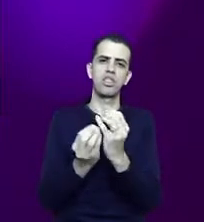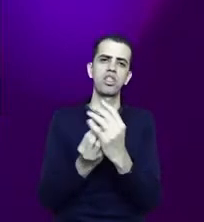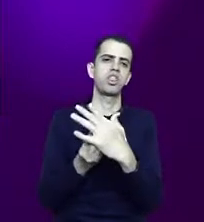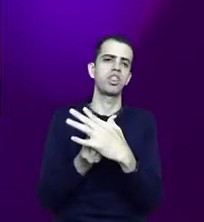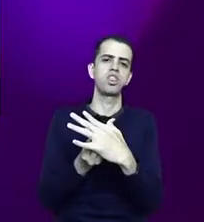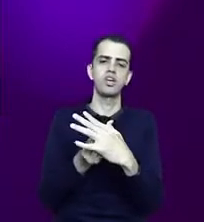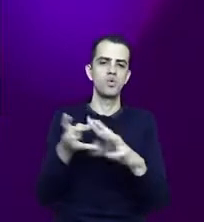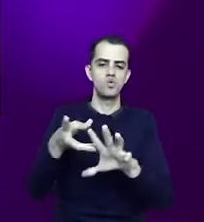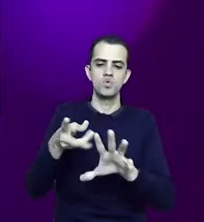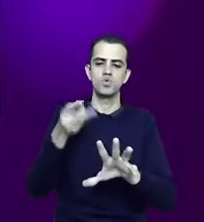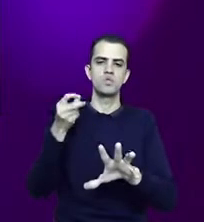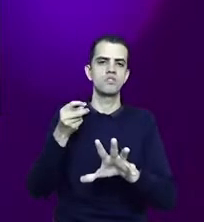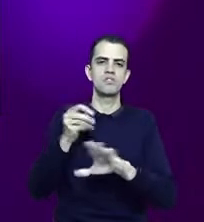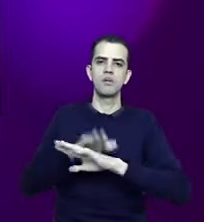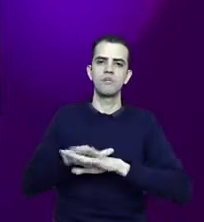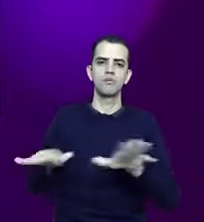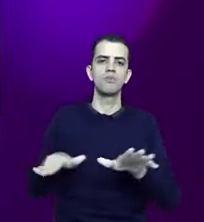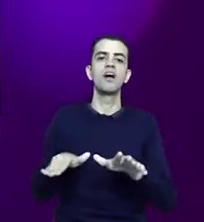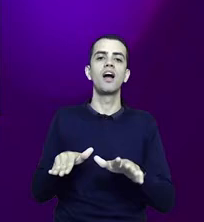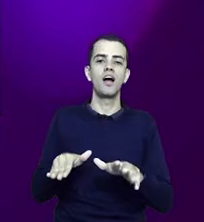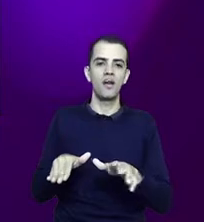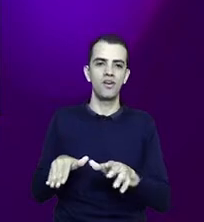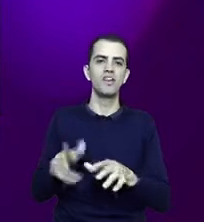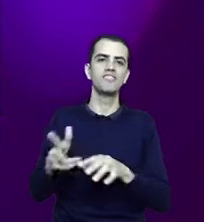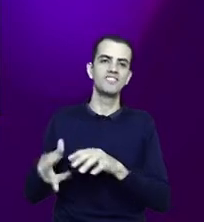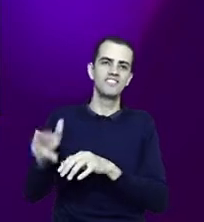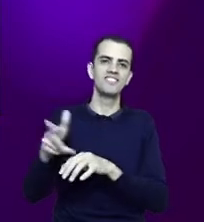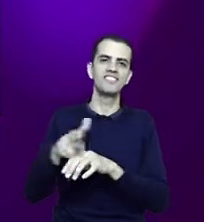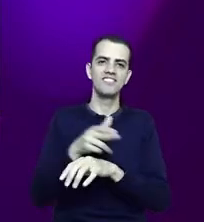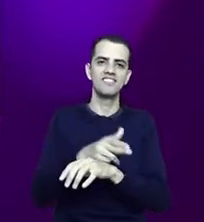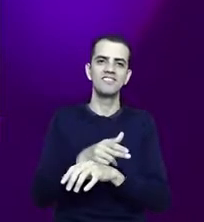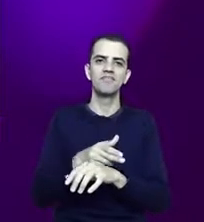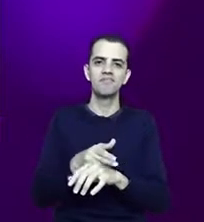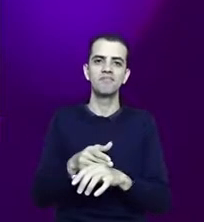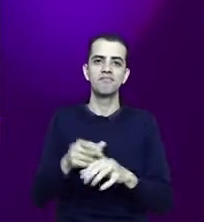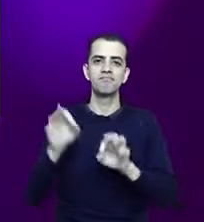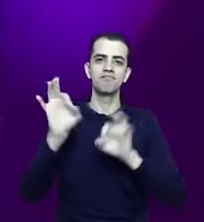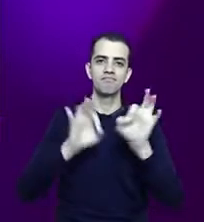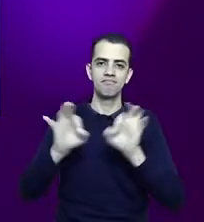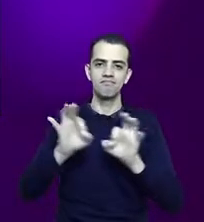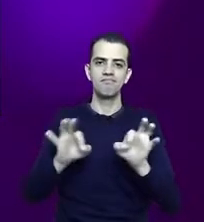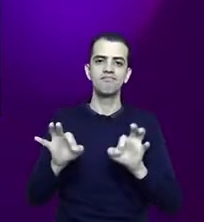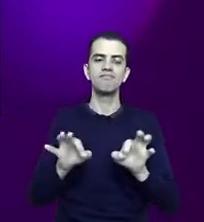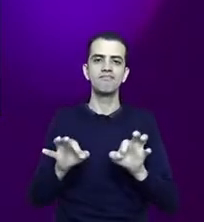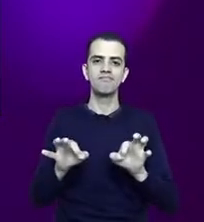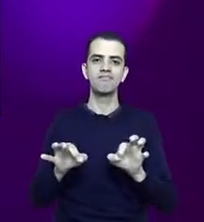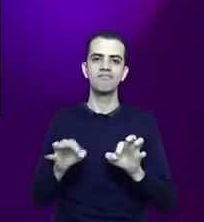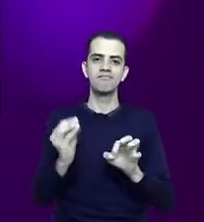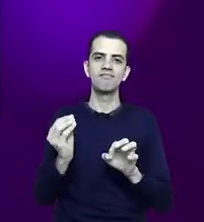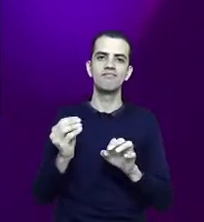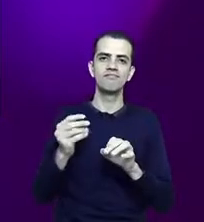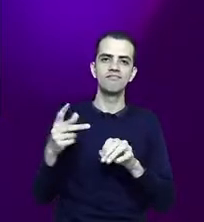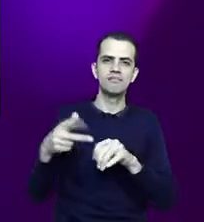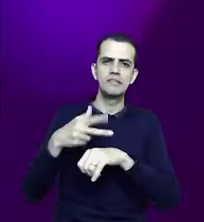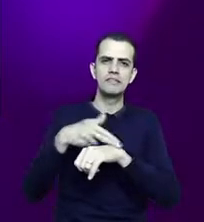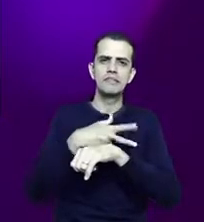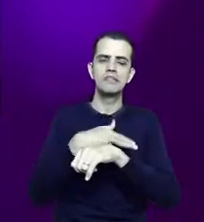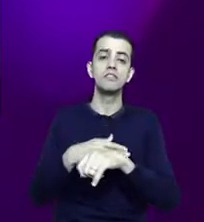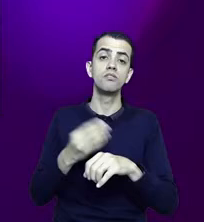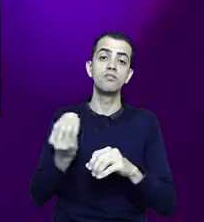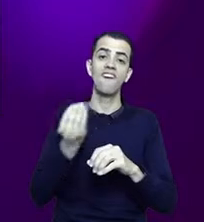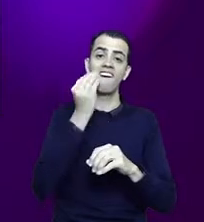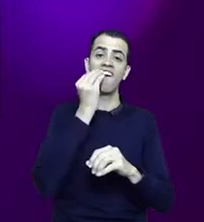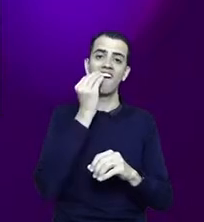ressecada, e agora nós vamos para a fíbula com guias cirúrgicos, fazer as osteotomias da fíbula para individualizar um